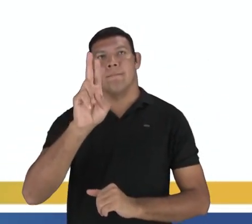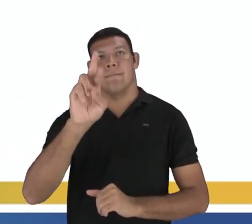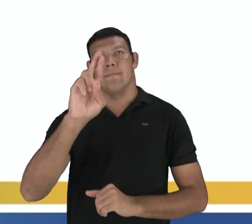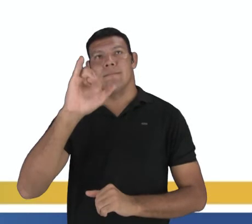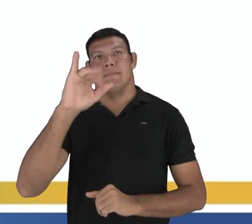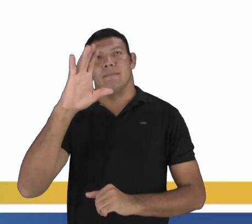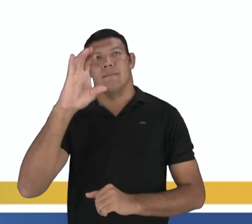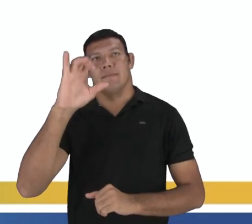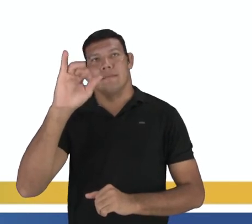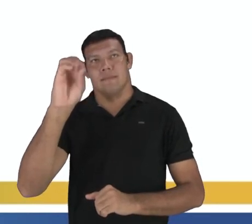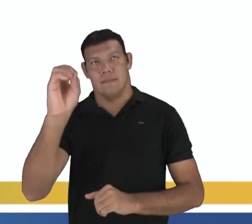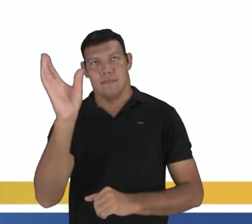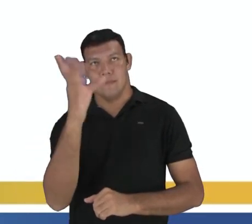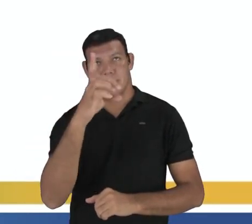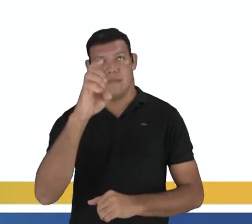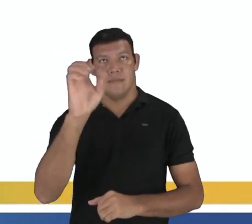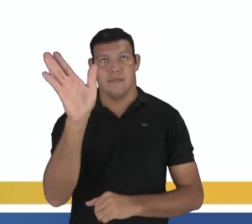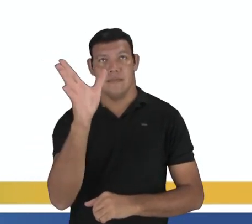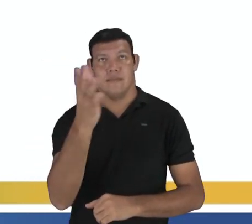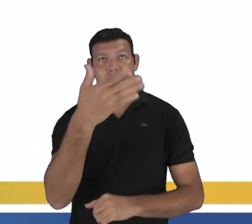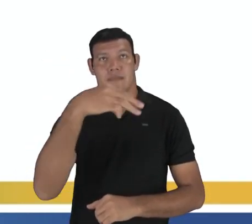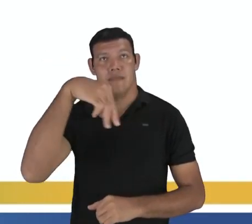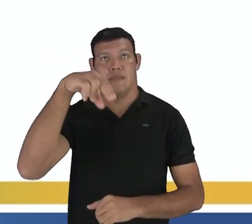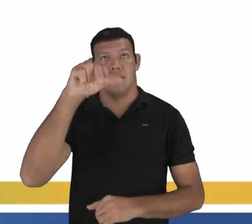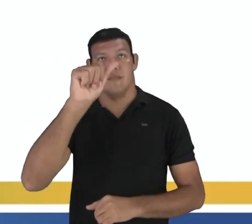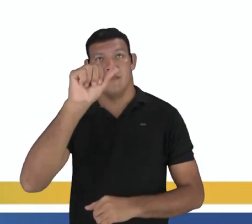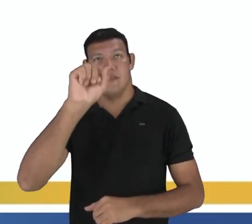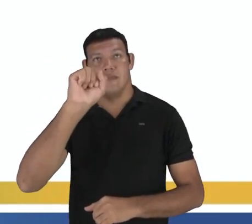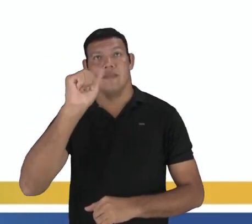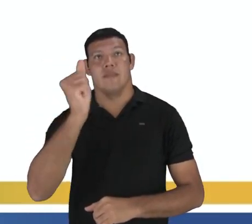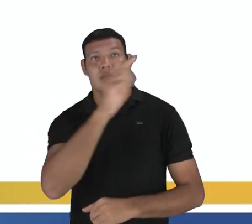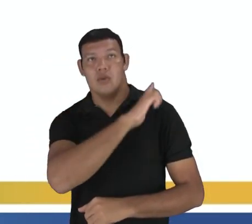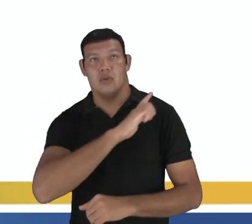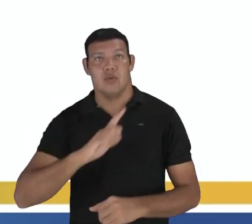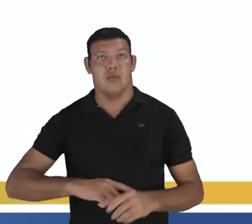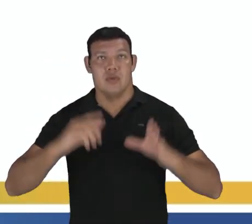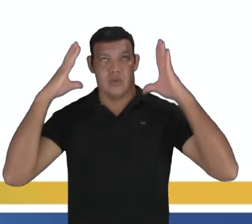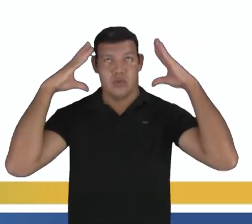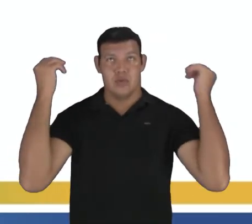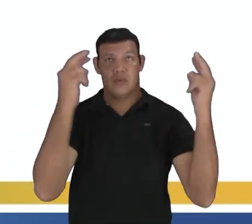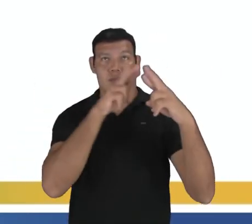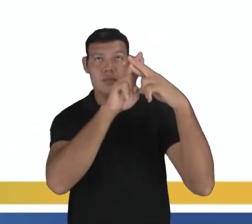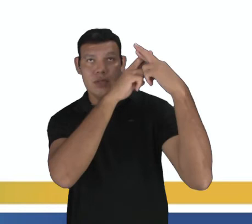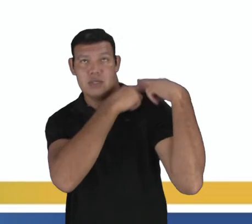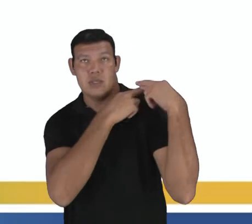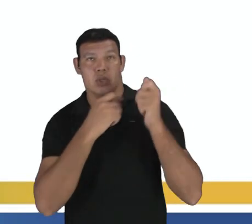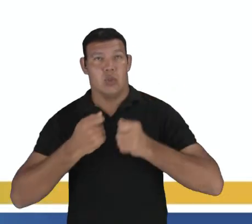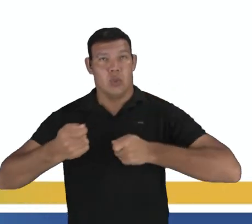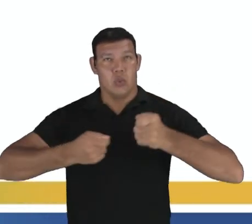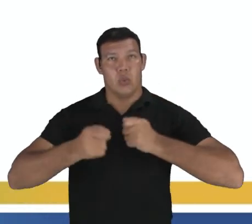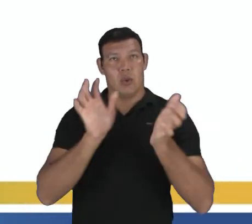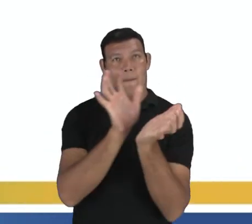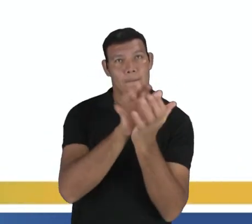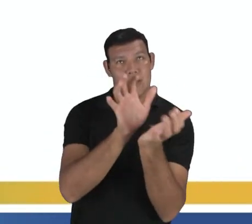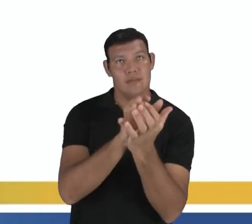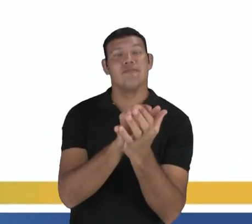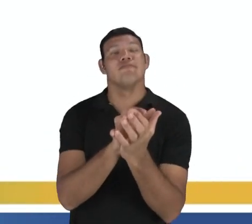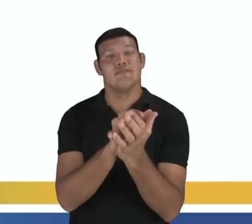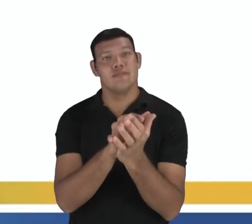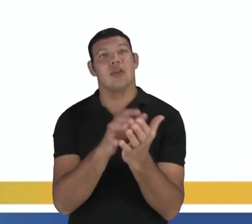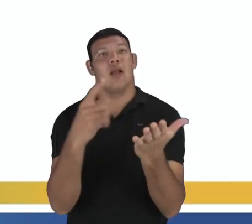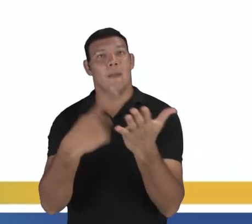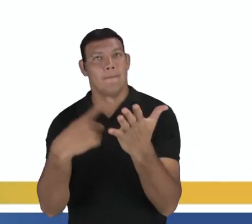que é o governante holandês responsável aí pelo controle de Pernambuco, né, e estabelecer então um clima amistoso com